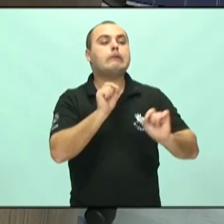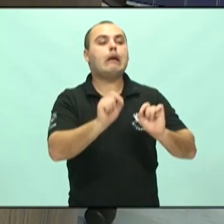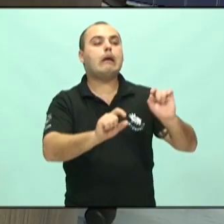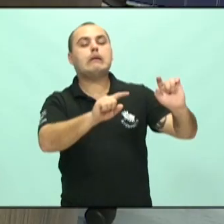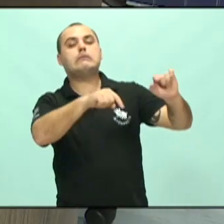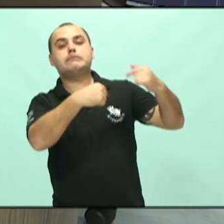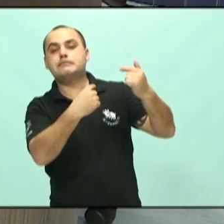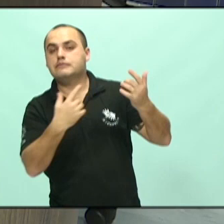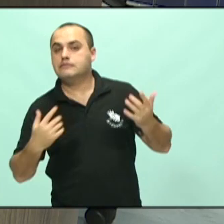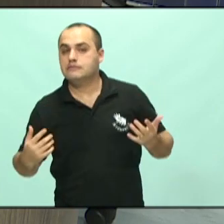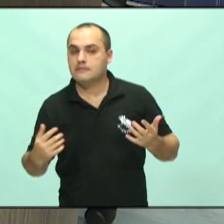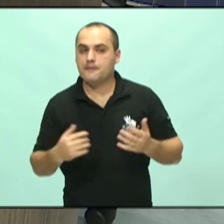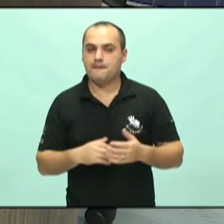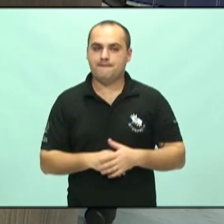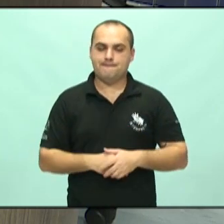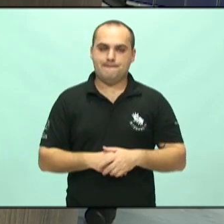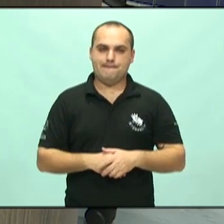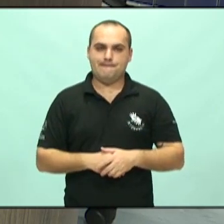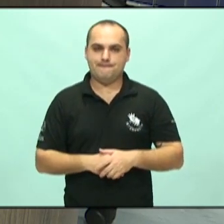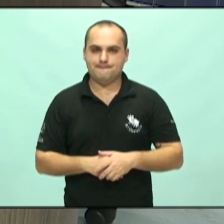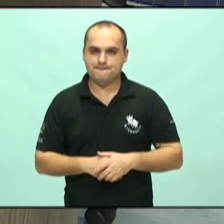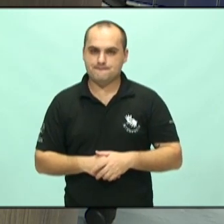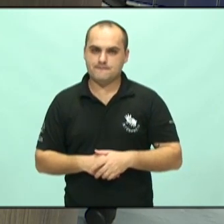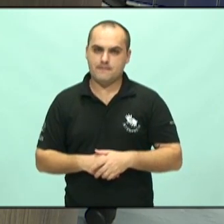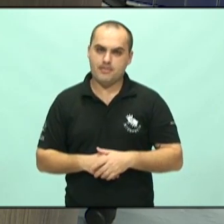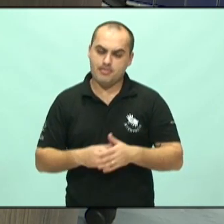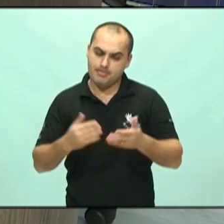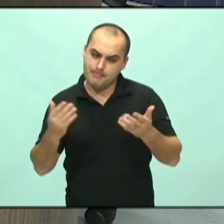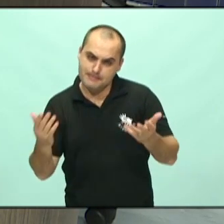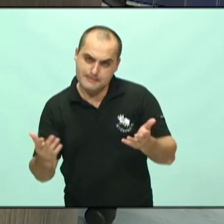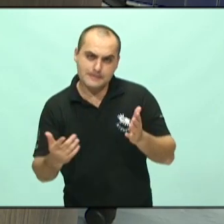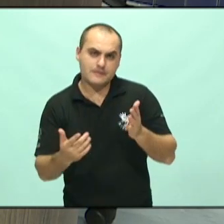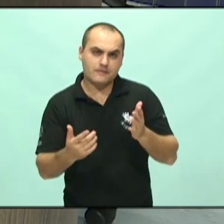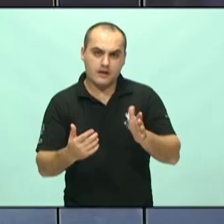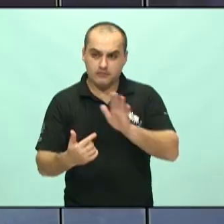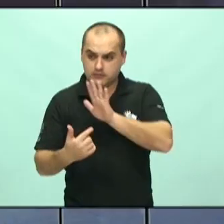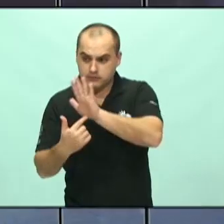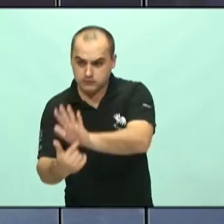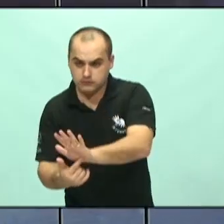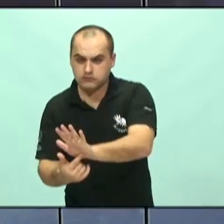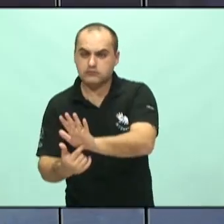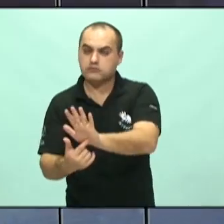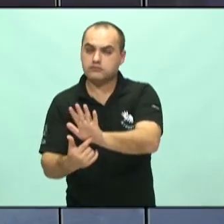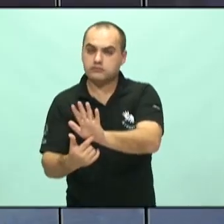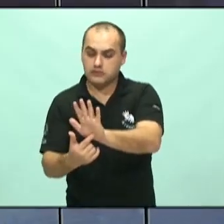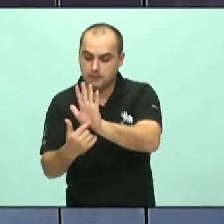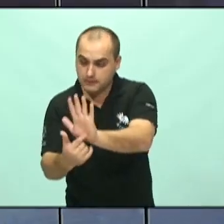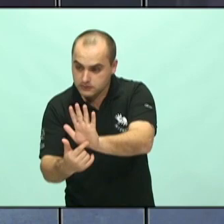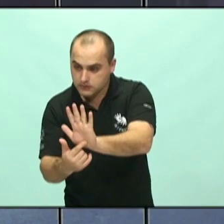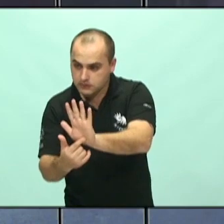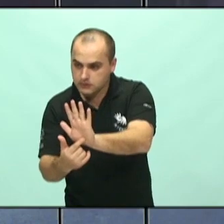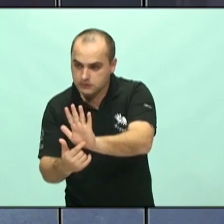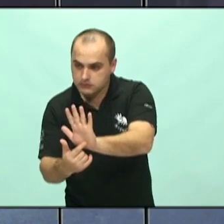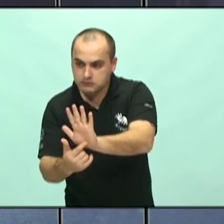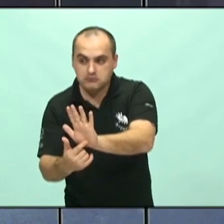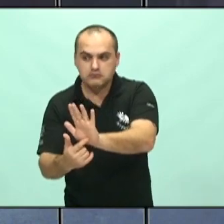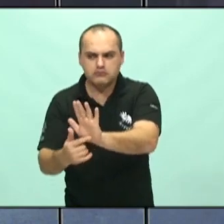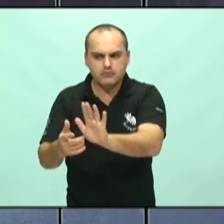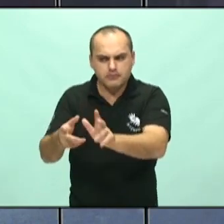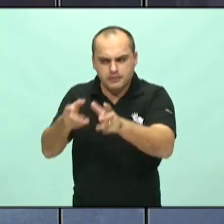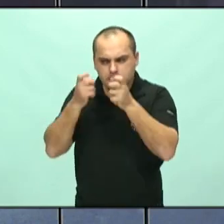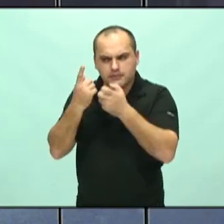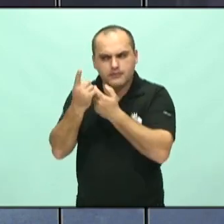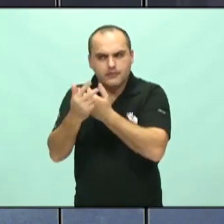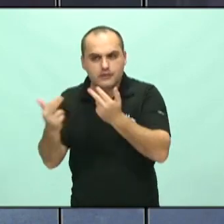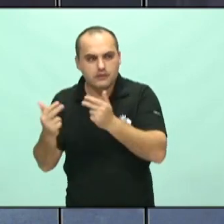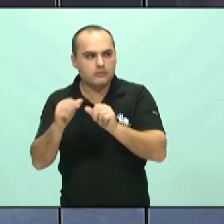os espetáculos artísticos, eles também vão se transformando a partir do momento que a gente está se apresentando, ele está sempre em transformação, né? O